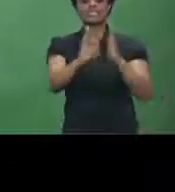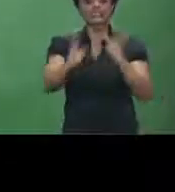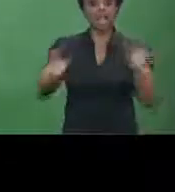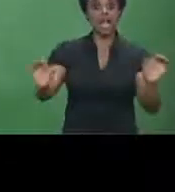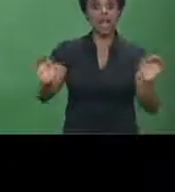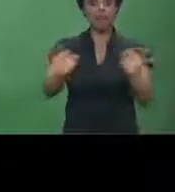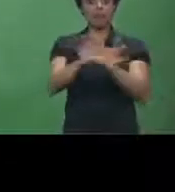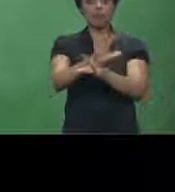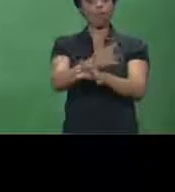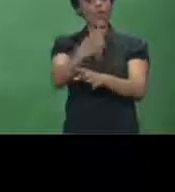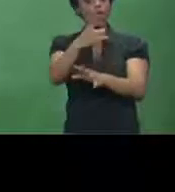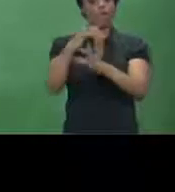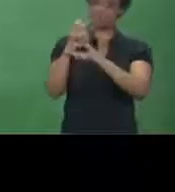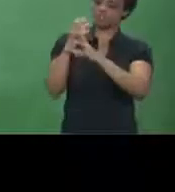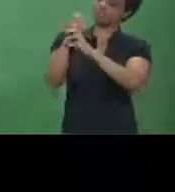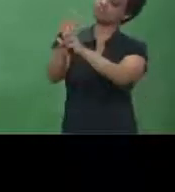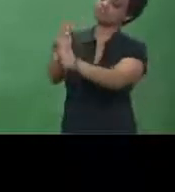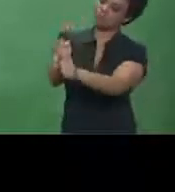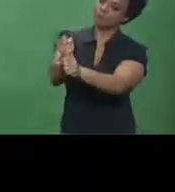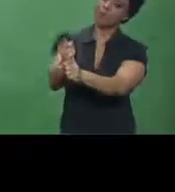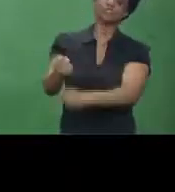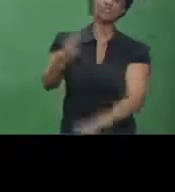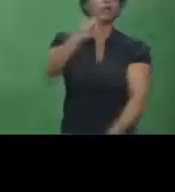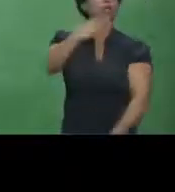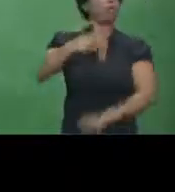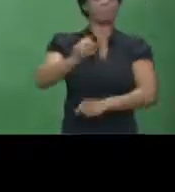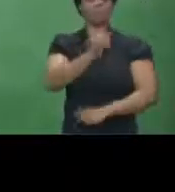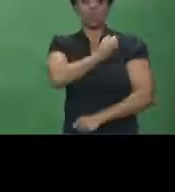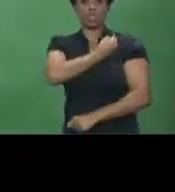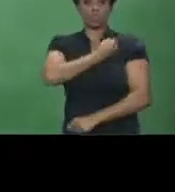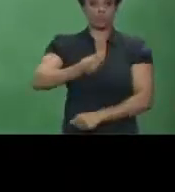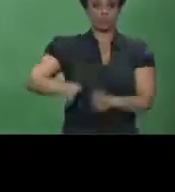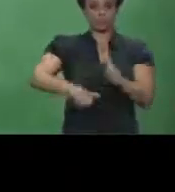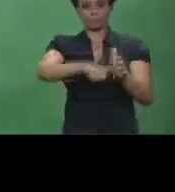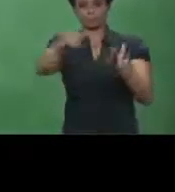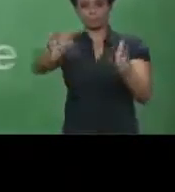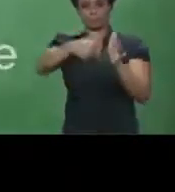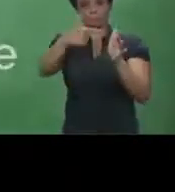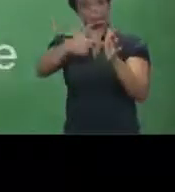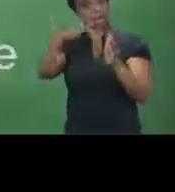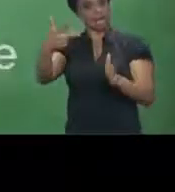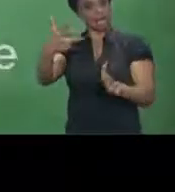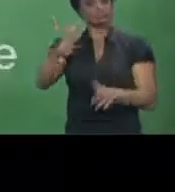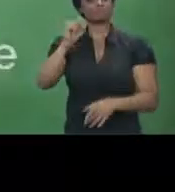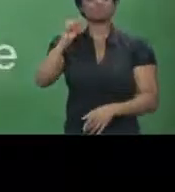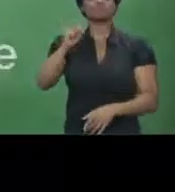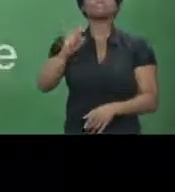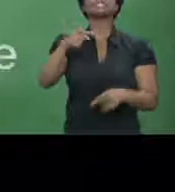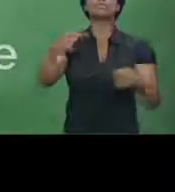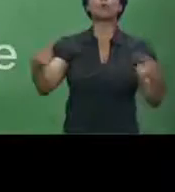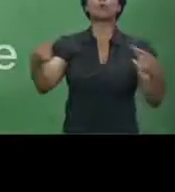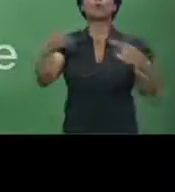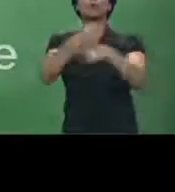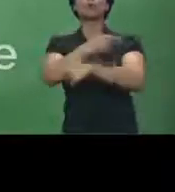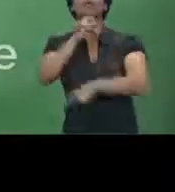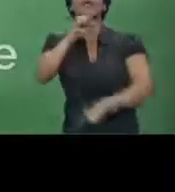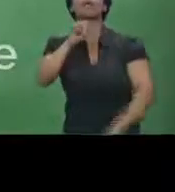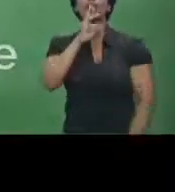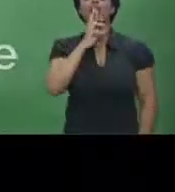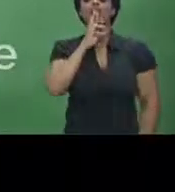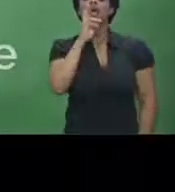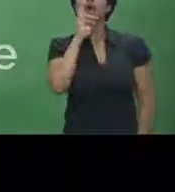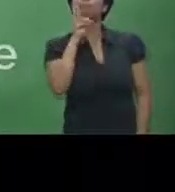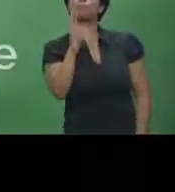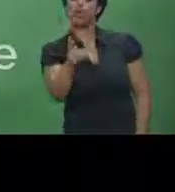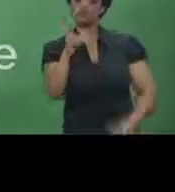uma soma parcial dos seus n primeiros elementos. A série será denominada convergente se o resultado de